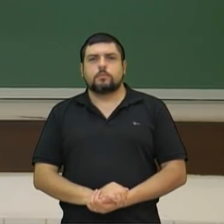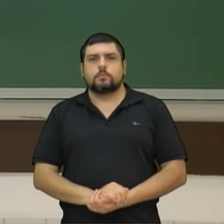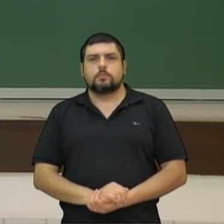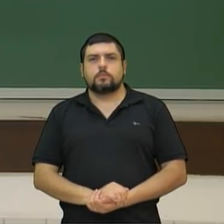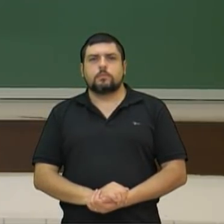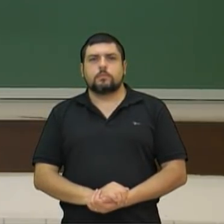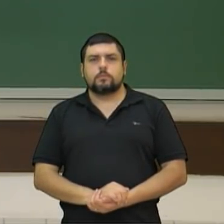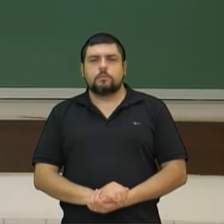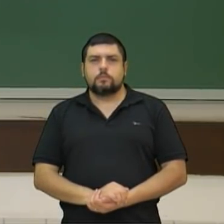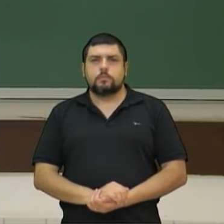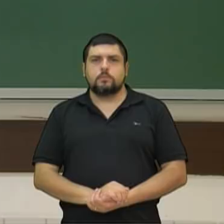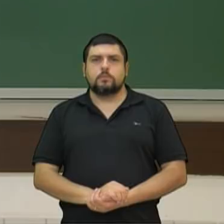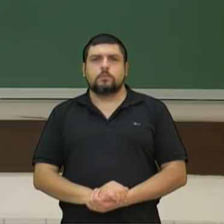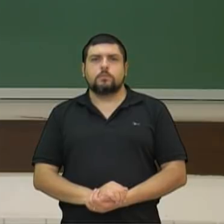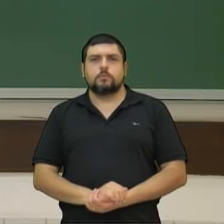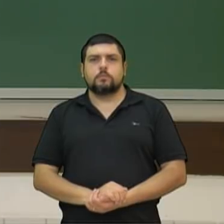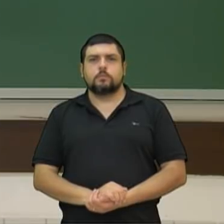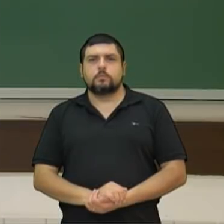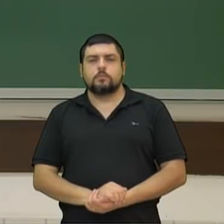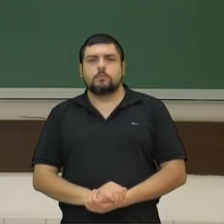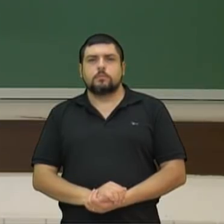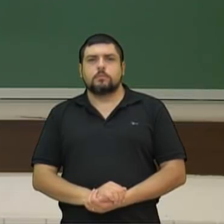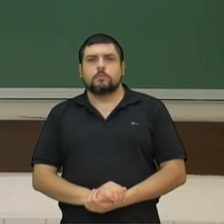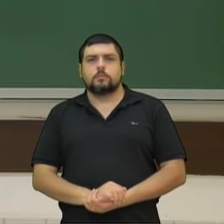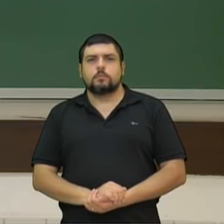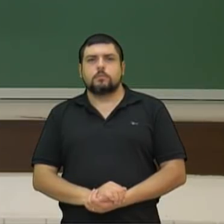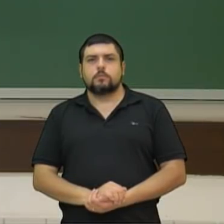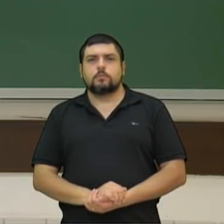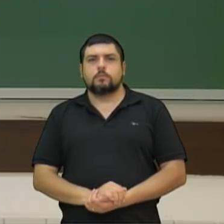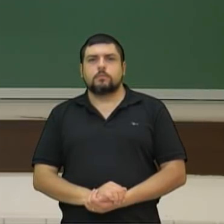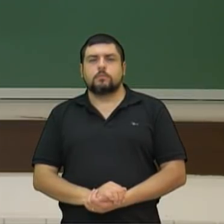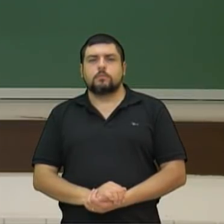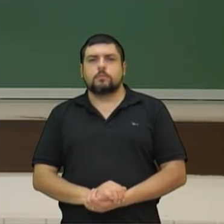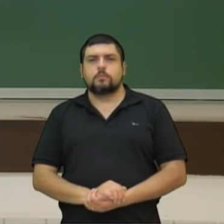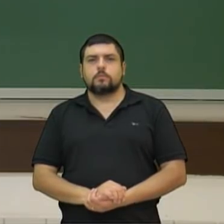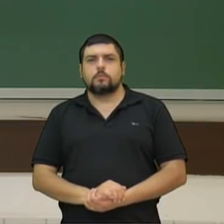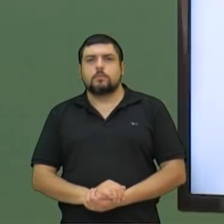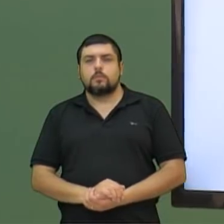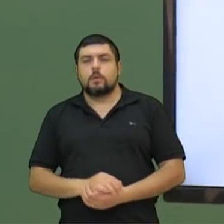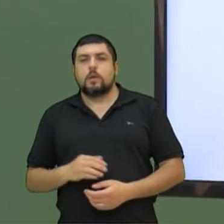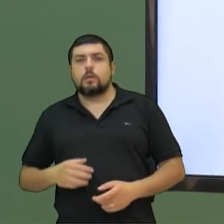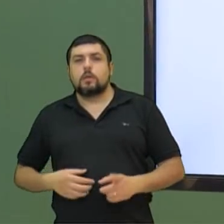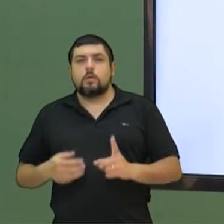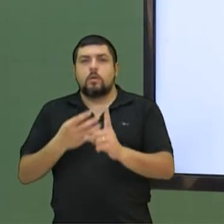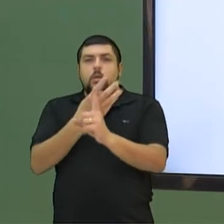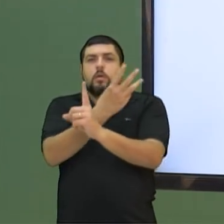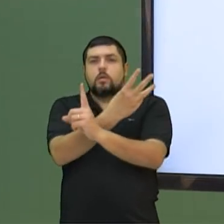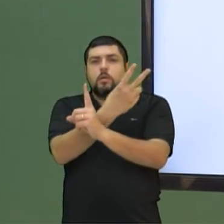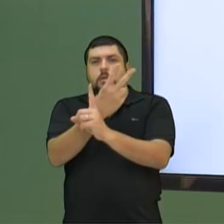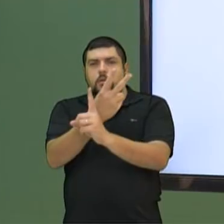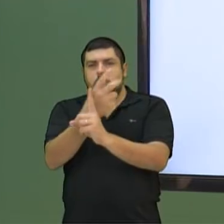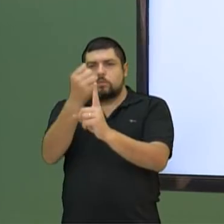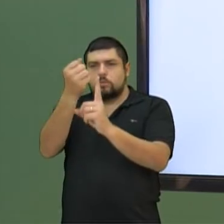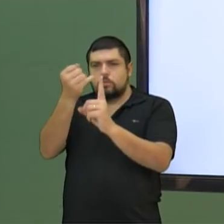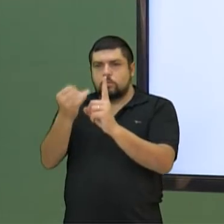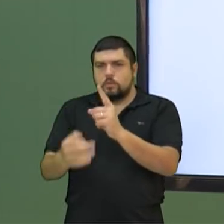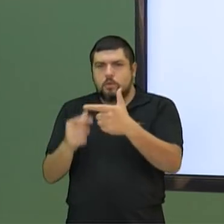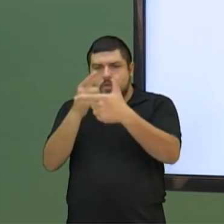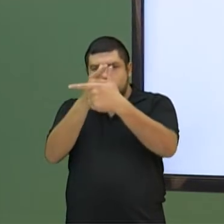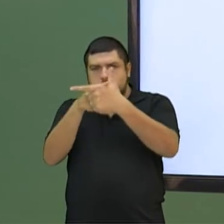2 elevado a x é igual a 32. Vamos decompor o 32. 32 dá para dividir por 2,